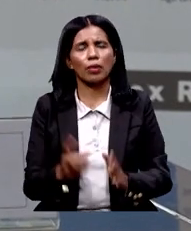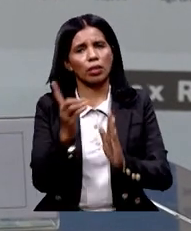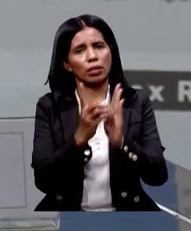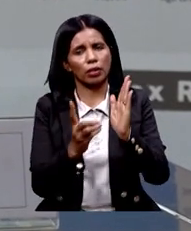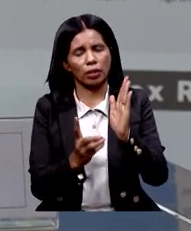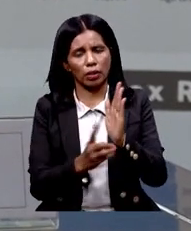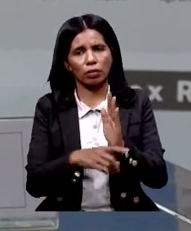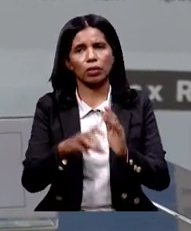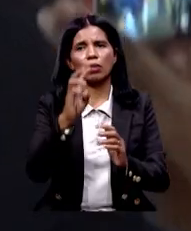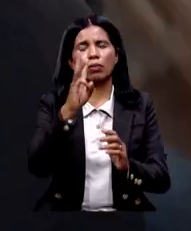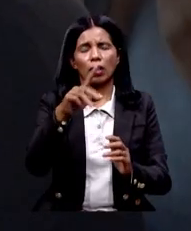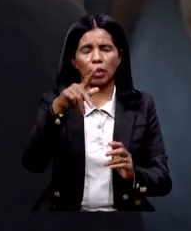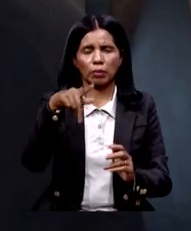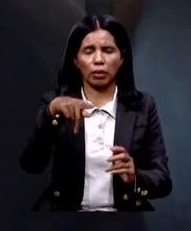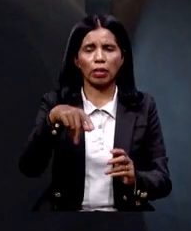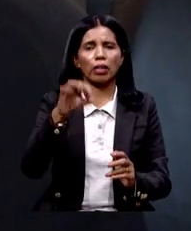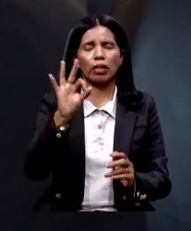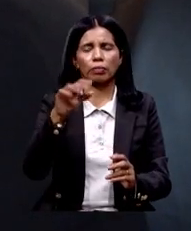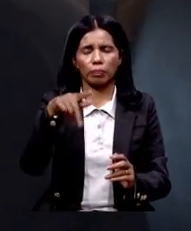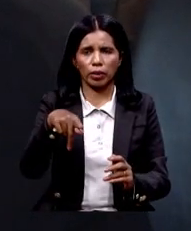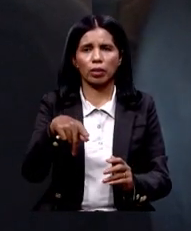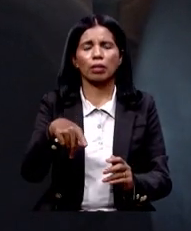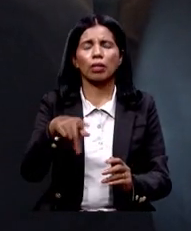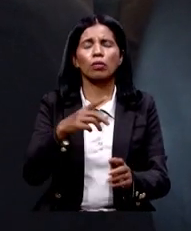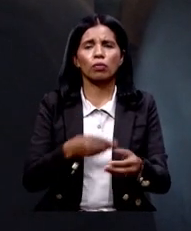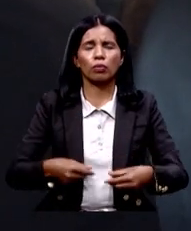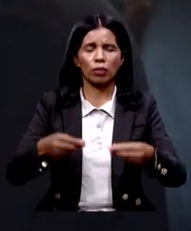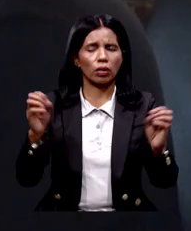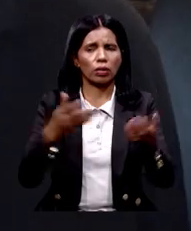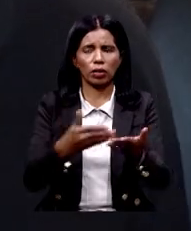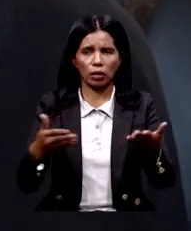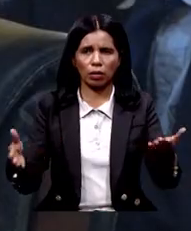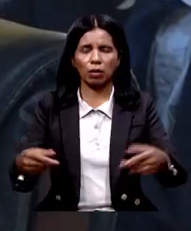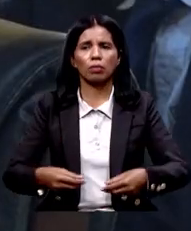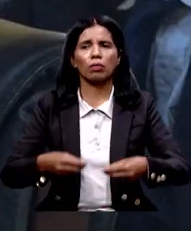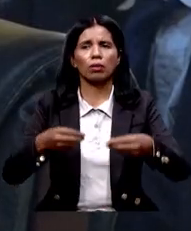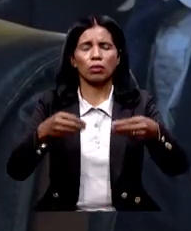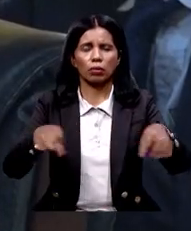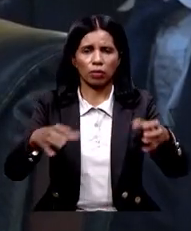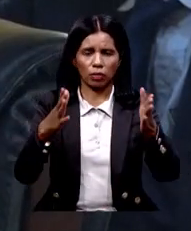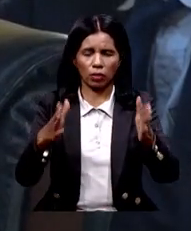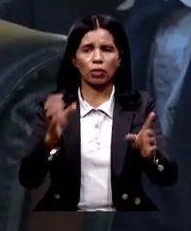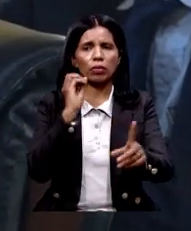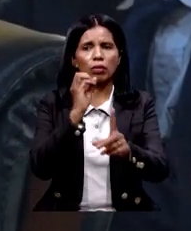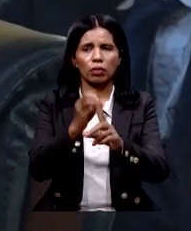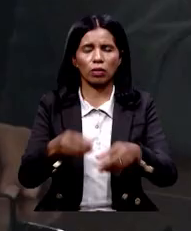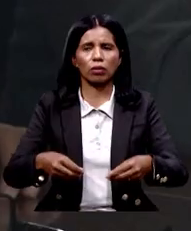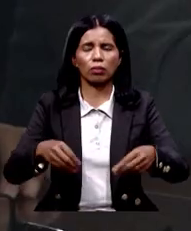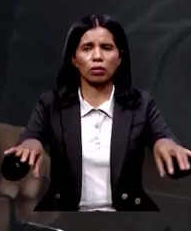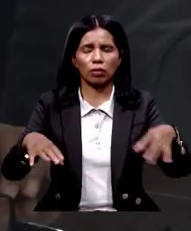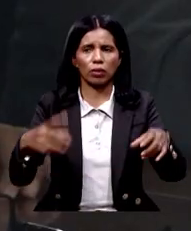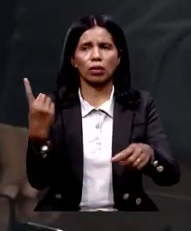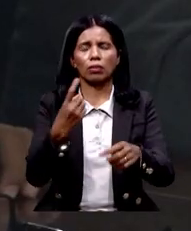WFP ajuda na BMAC WFP4 lá o estado para equipamento, mas bem recurso humano, objetivo a tu reforça na fato